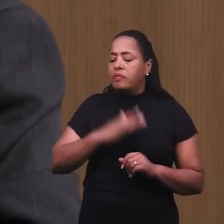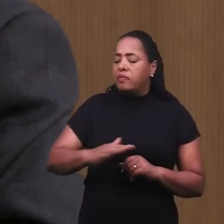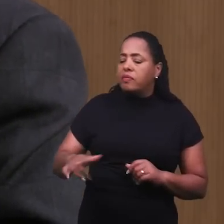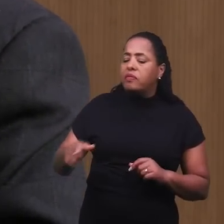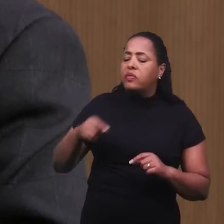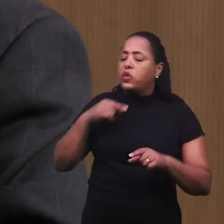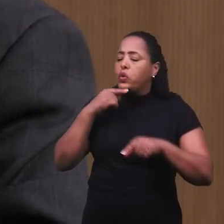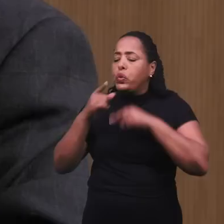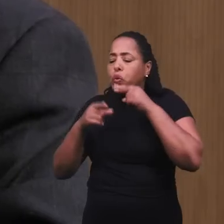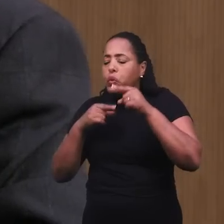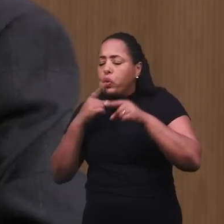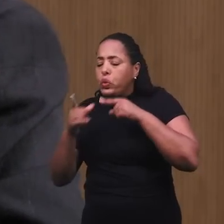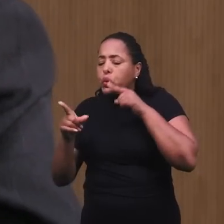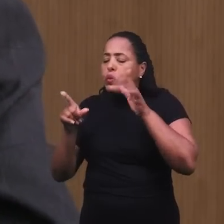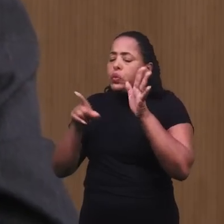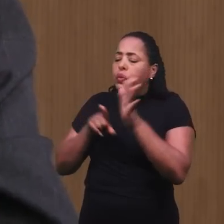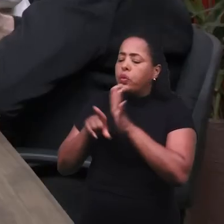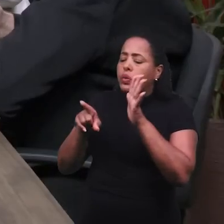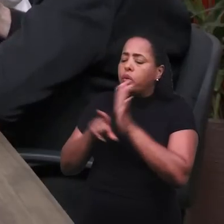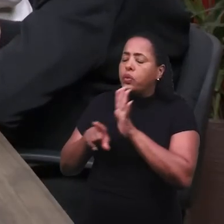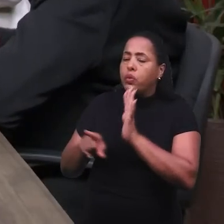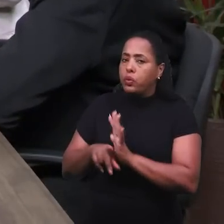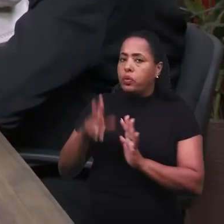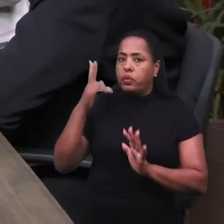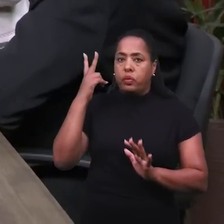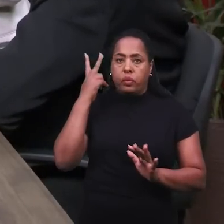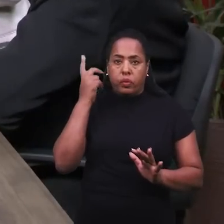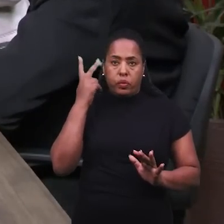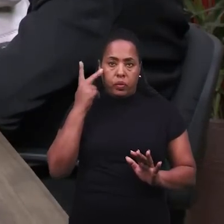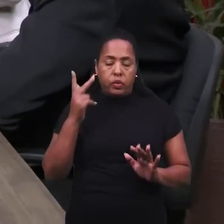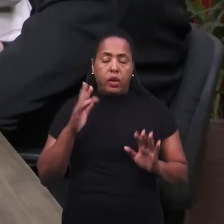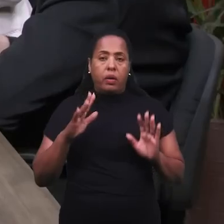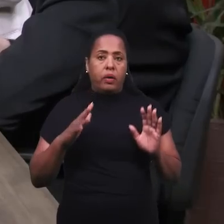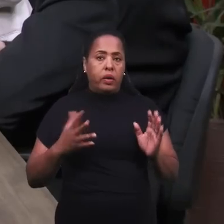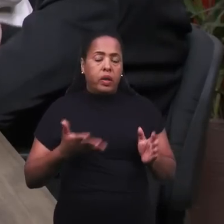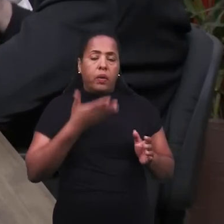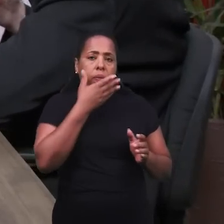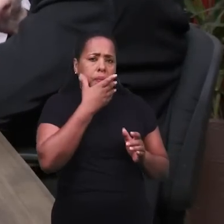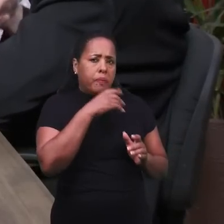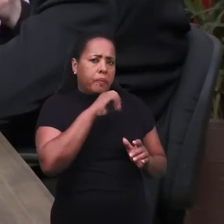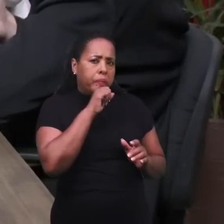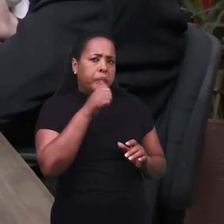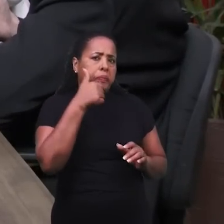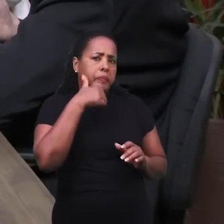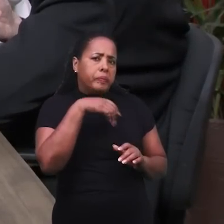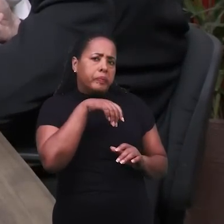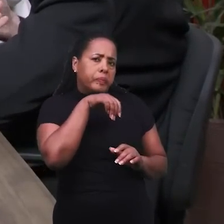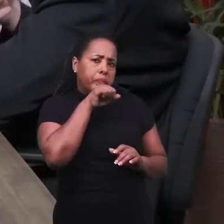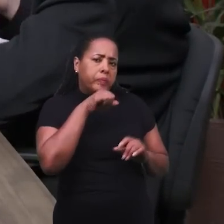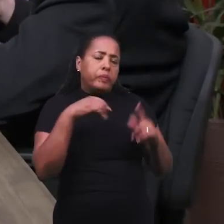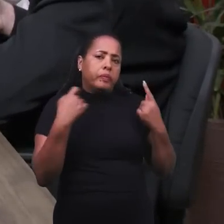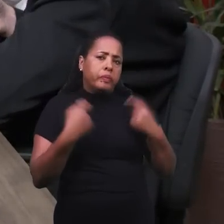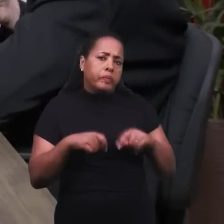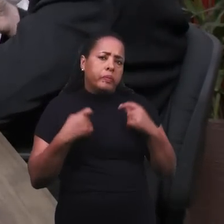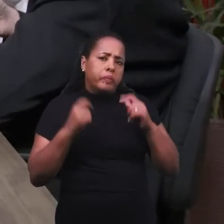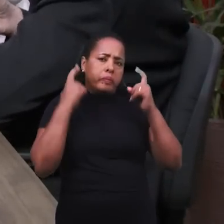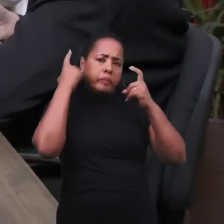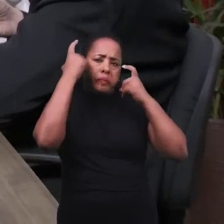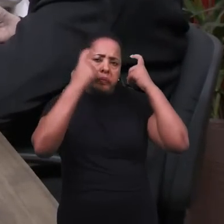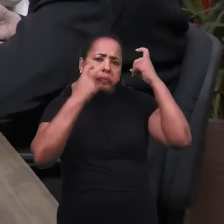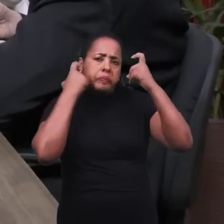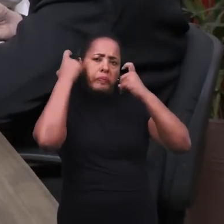ela pode gerar questionamentos em relação a isso que é natural. Então, o pai, a mãe, devem ter